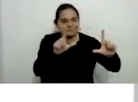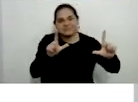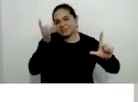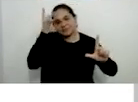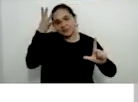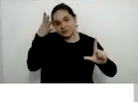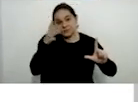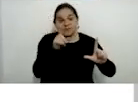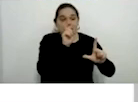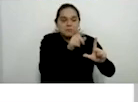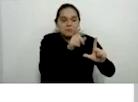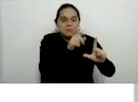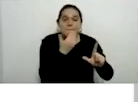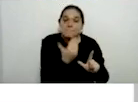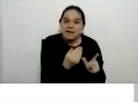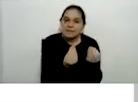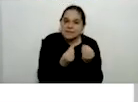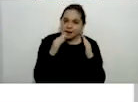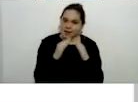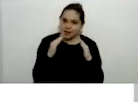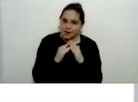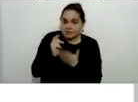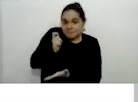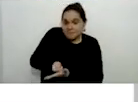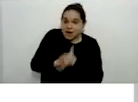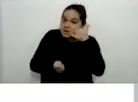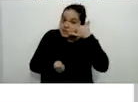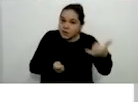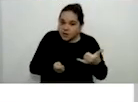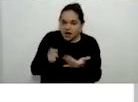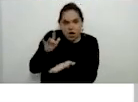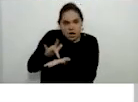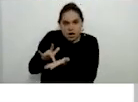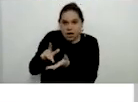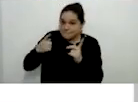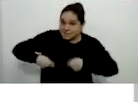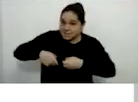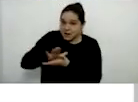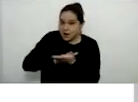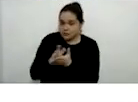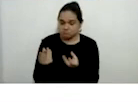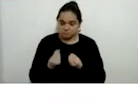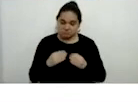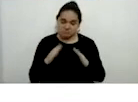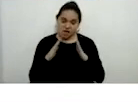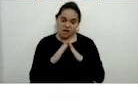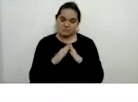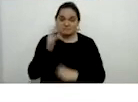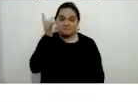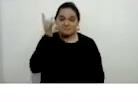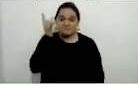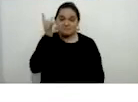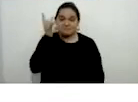Pay, receber na sua casa, se prevenindo, sem ter contato nenhum. Então, esse botão do Ache Fácil também está dentro do portal.